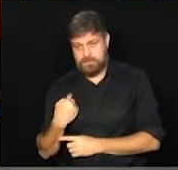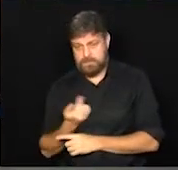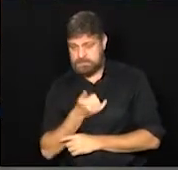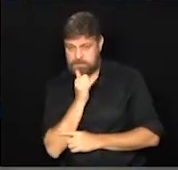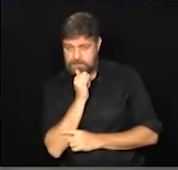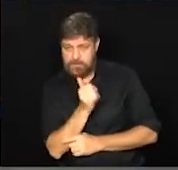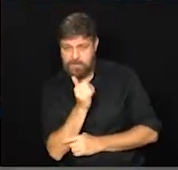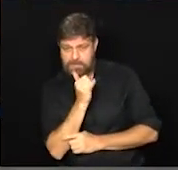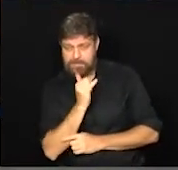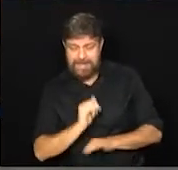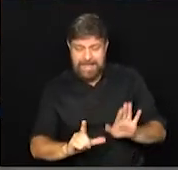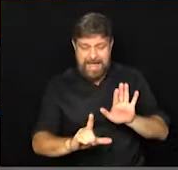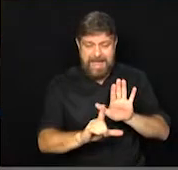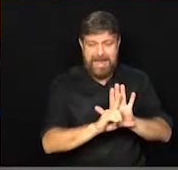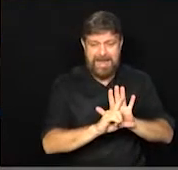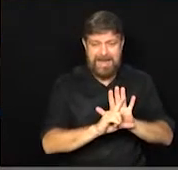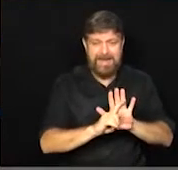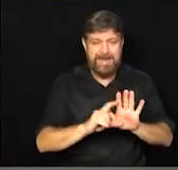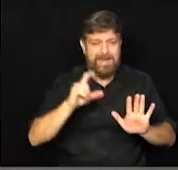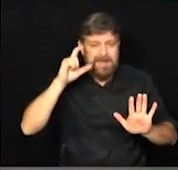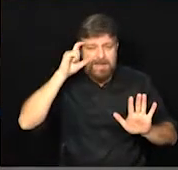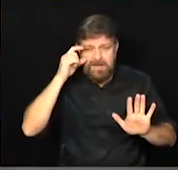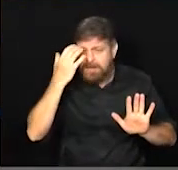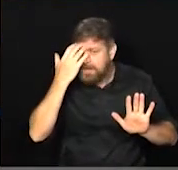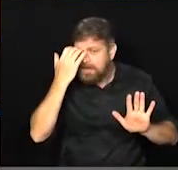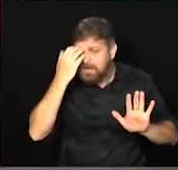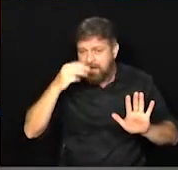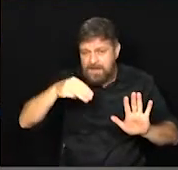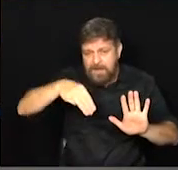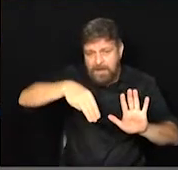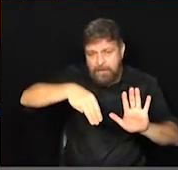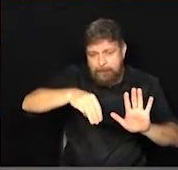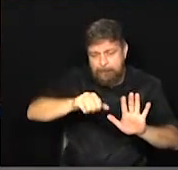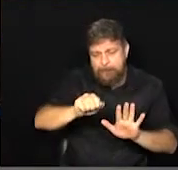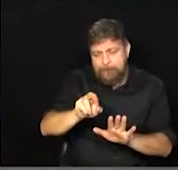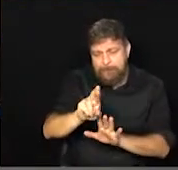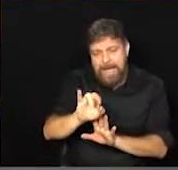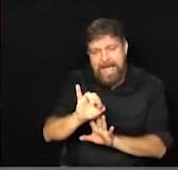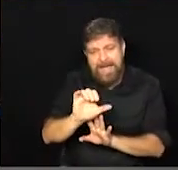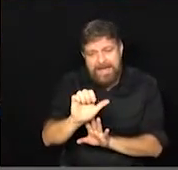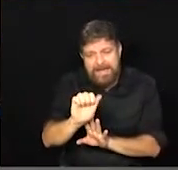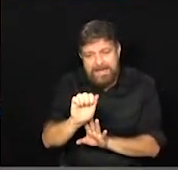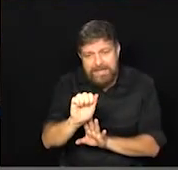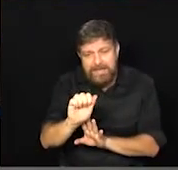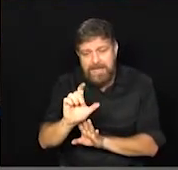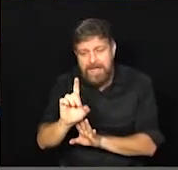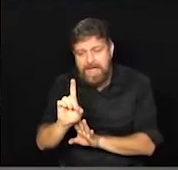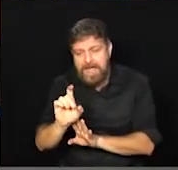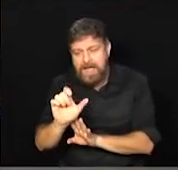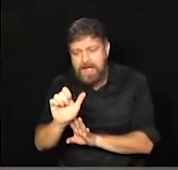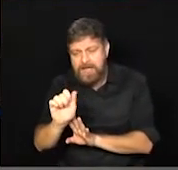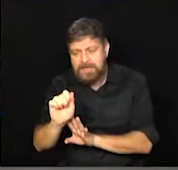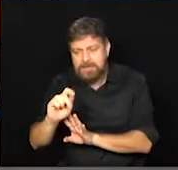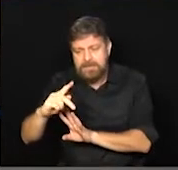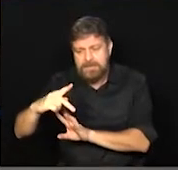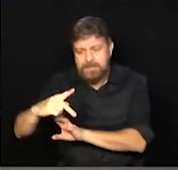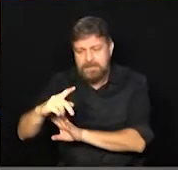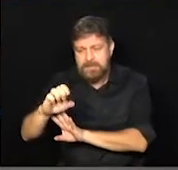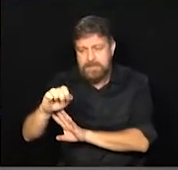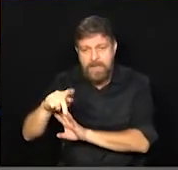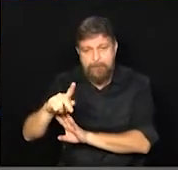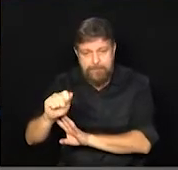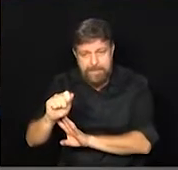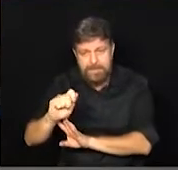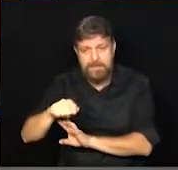sobre a Lei Maria da Penha. A Lei Maria da Penha, ela completa 15 anos e nós consideramos que